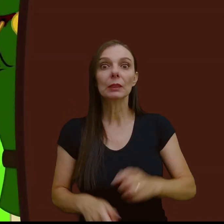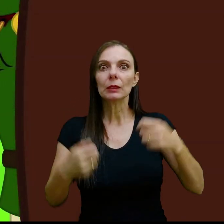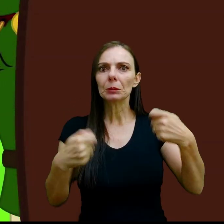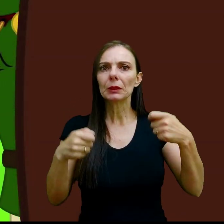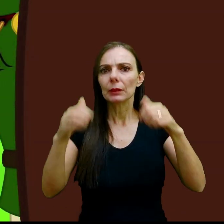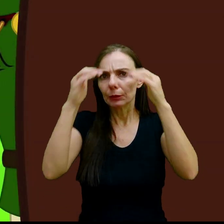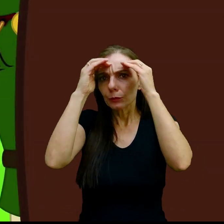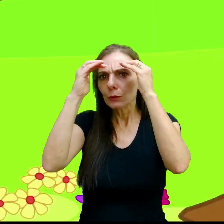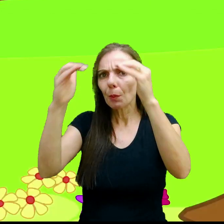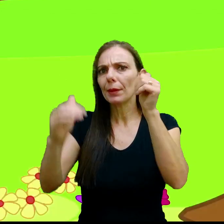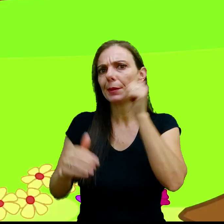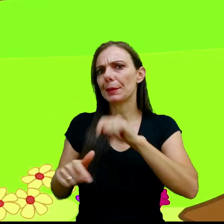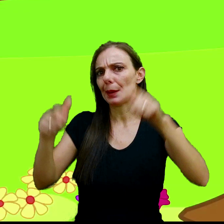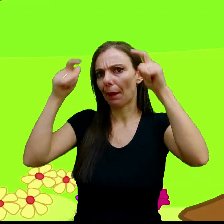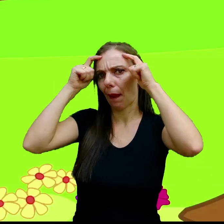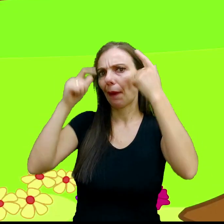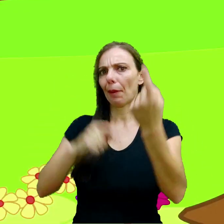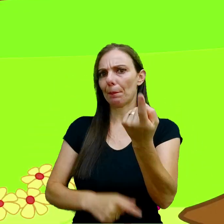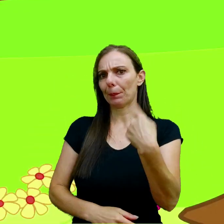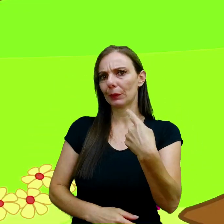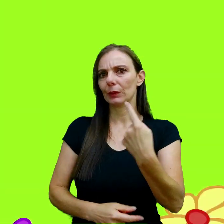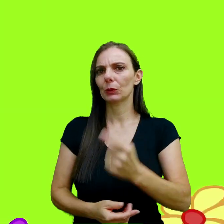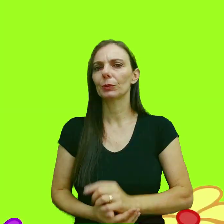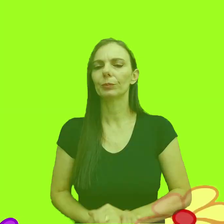Ele devia fazer o que a rainha mandou.